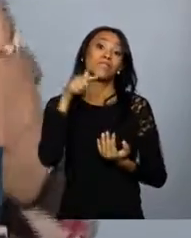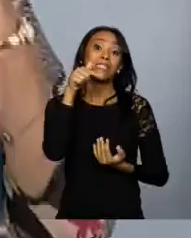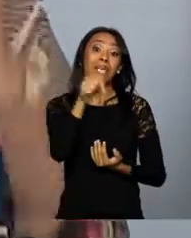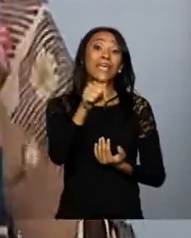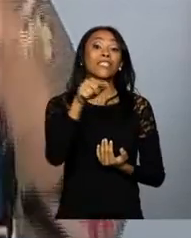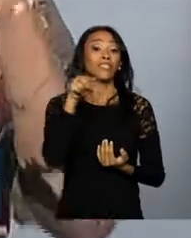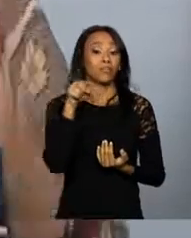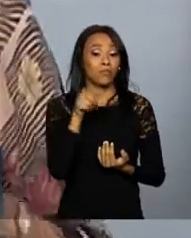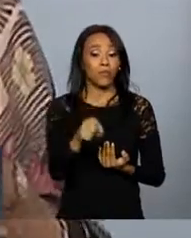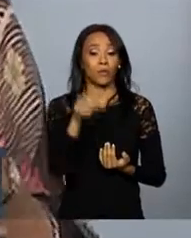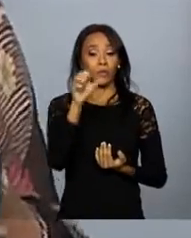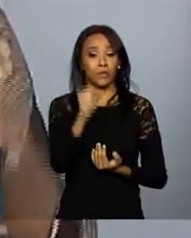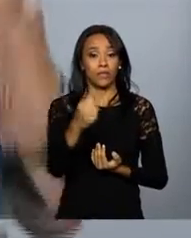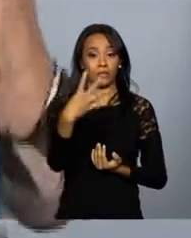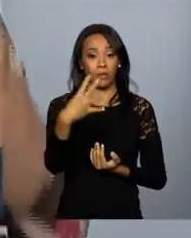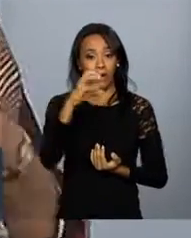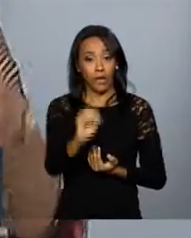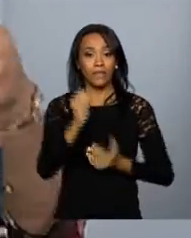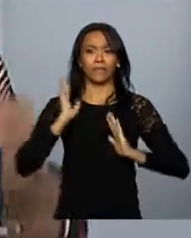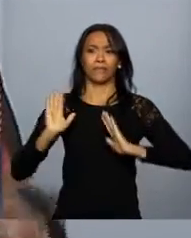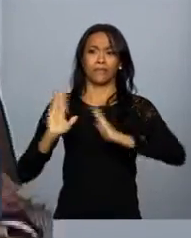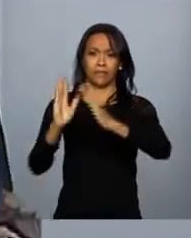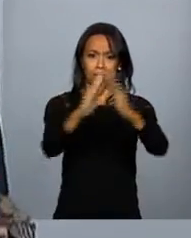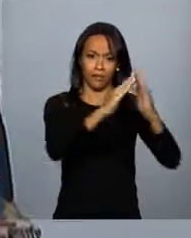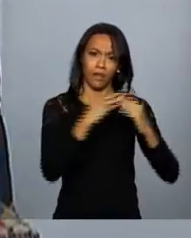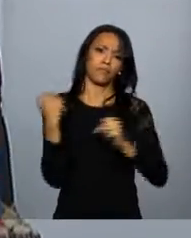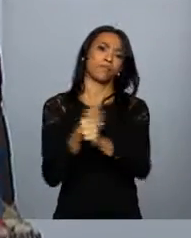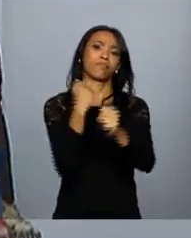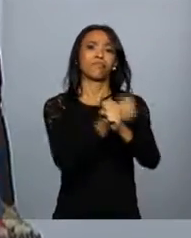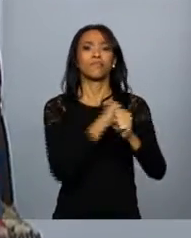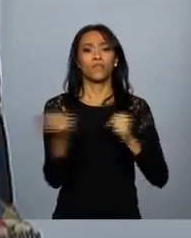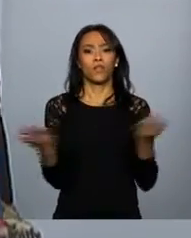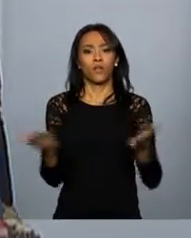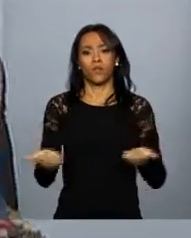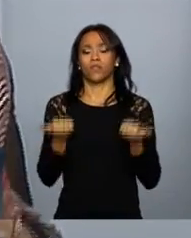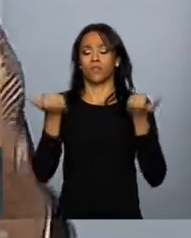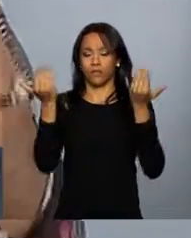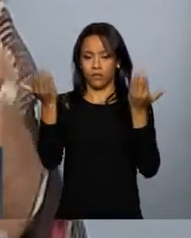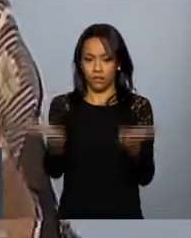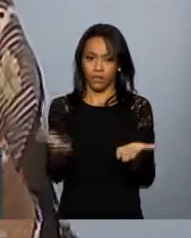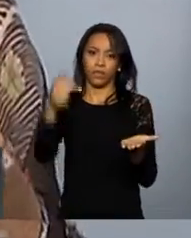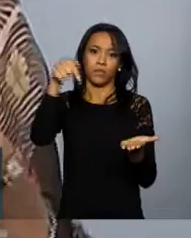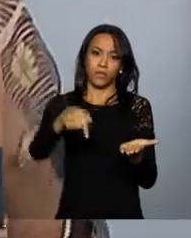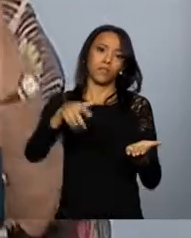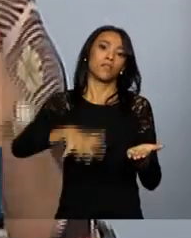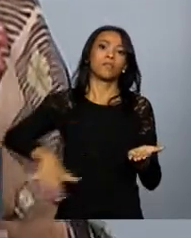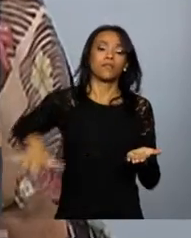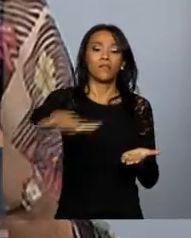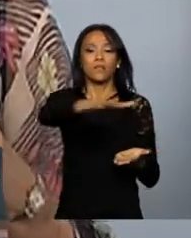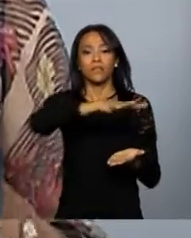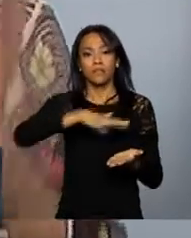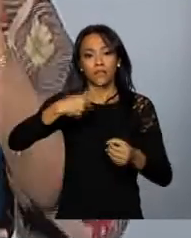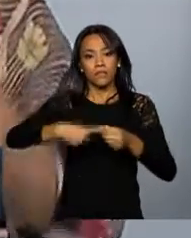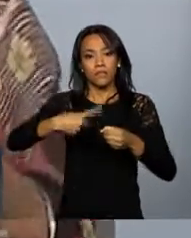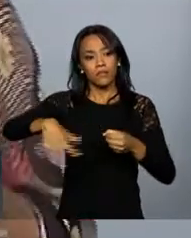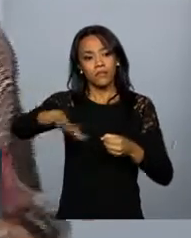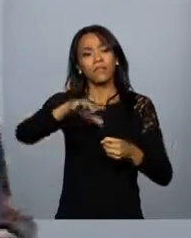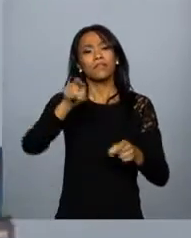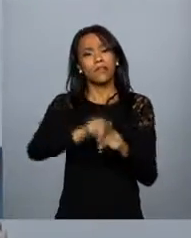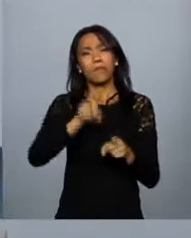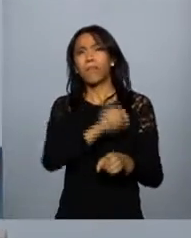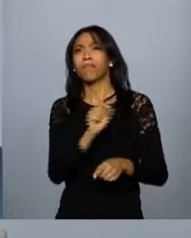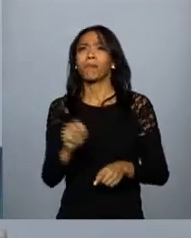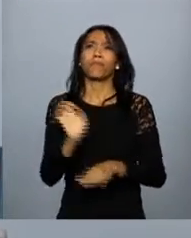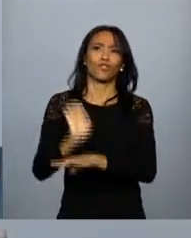7.840 moradias, lares, que hoje nós distribuímos aqui do link de Indaiatuba para o resto